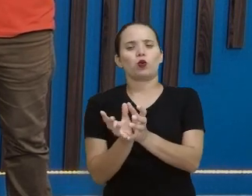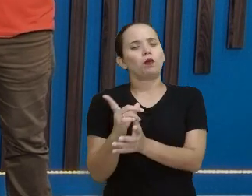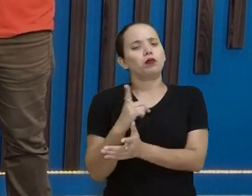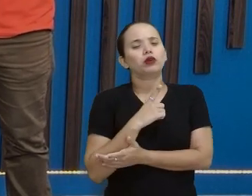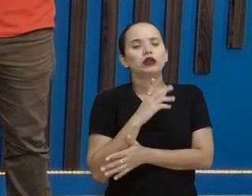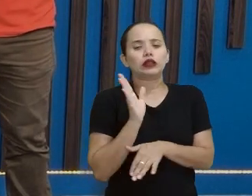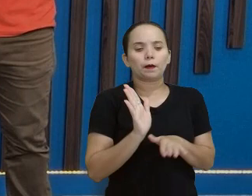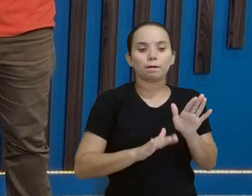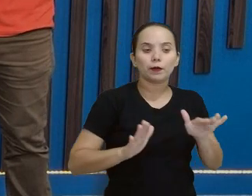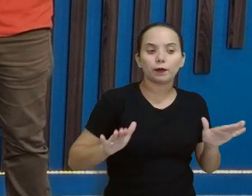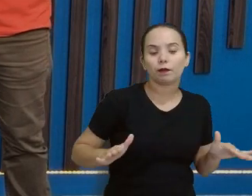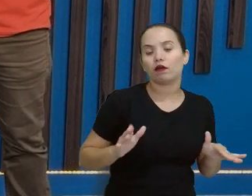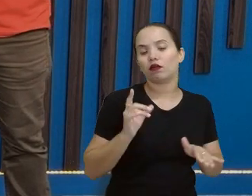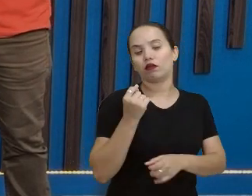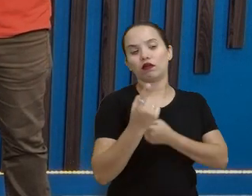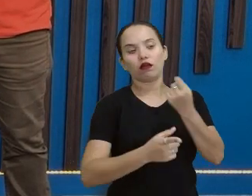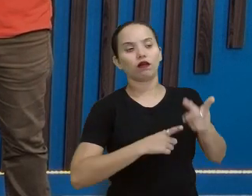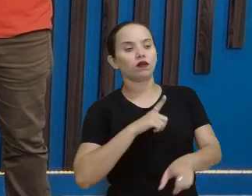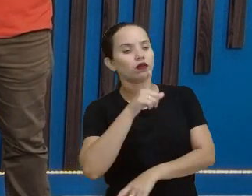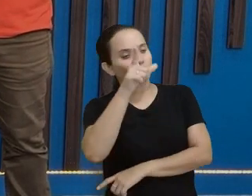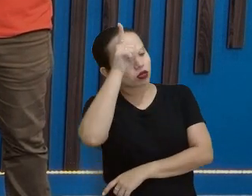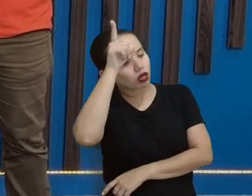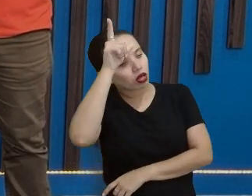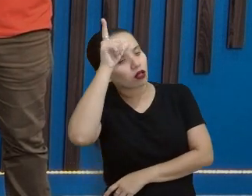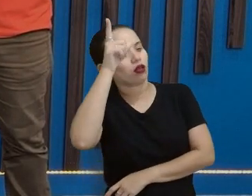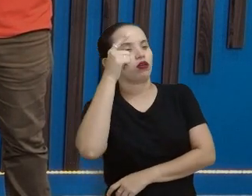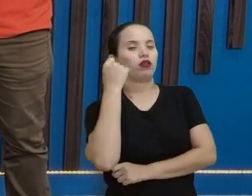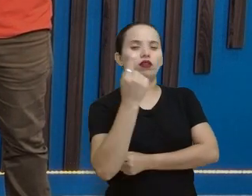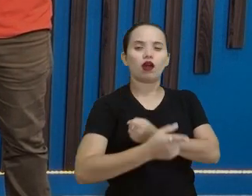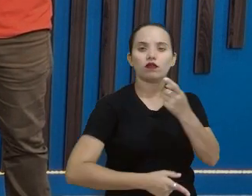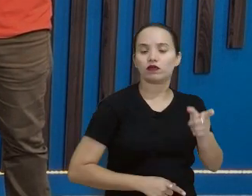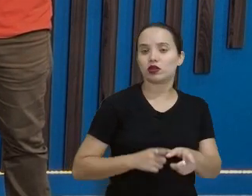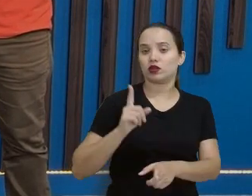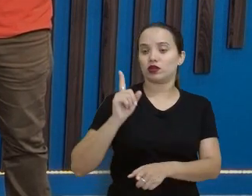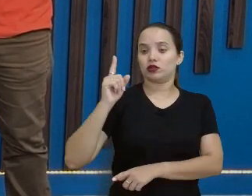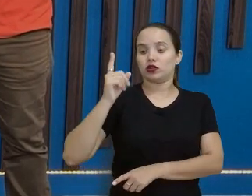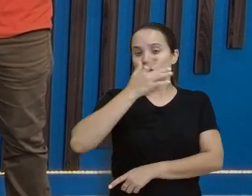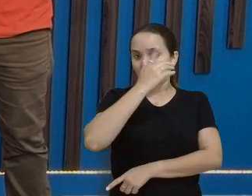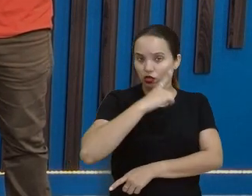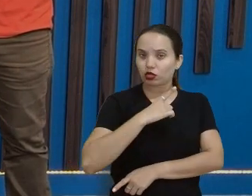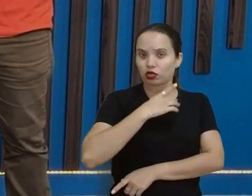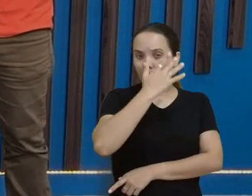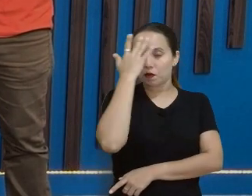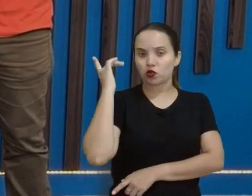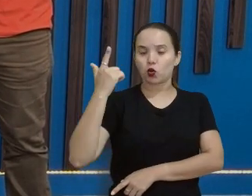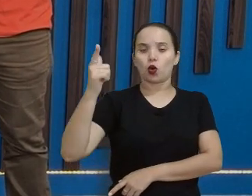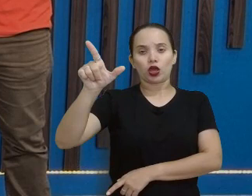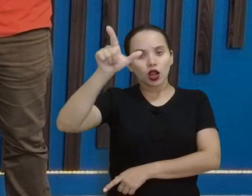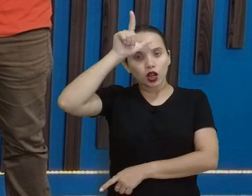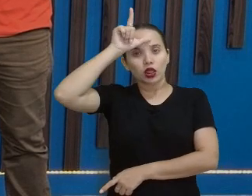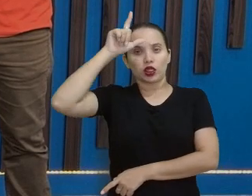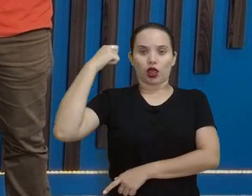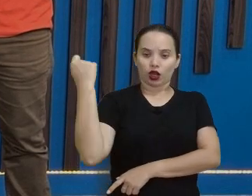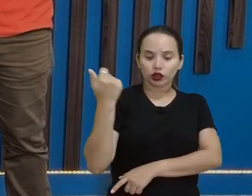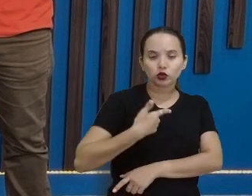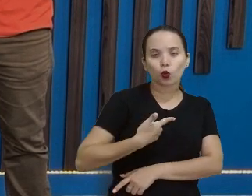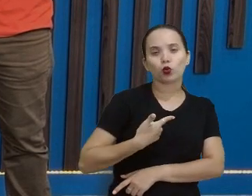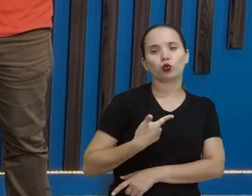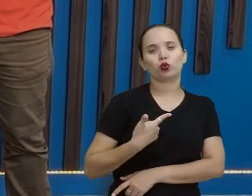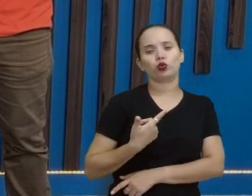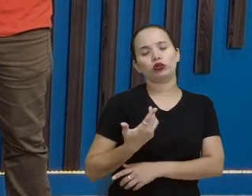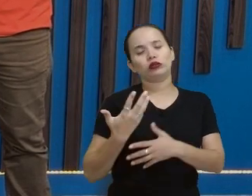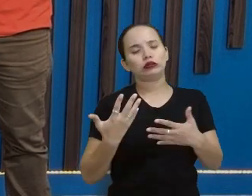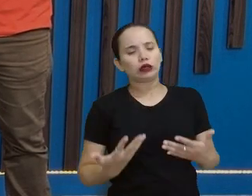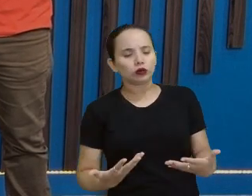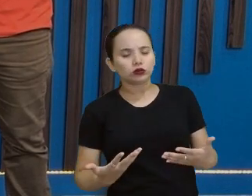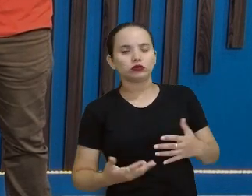é um líder em algo, em outros a gente é liderado. Mas lembrando dessa capacidade pessoal de se